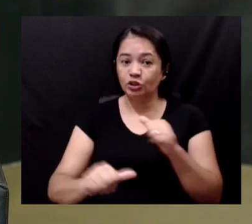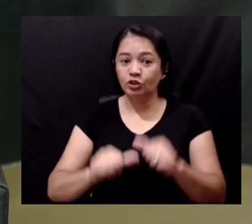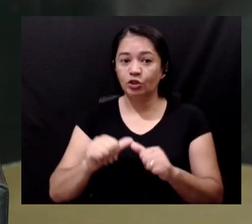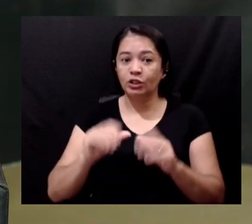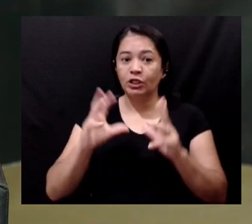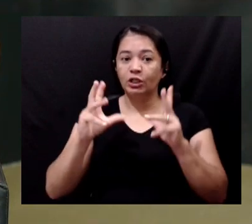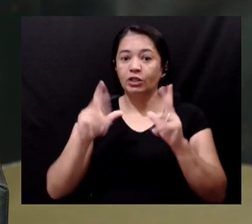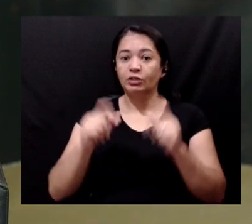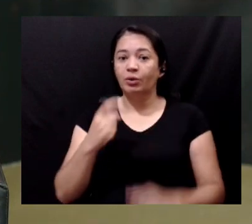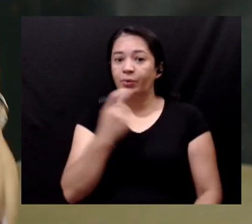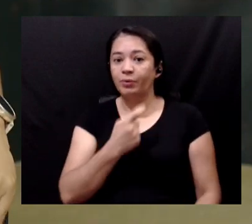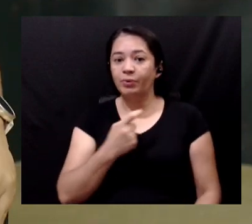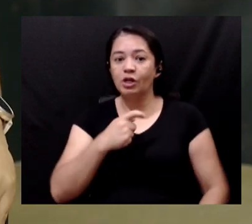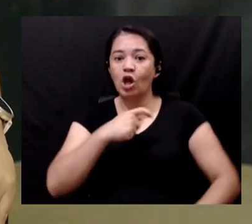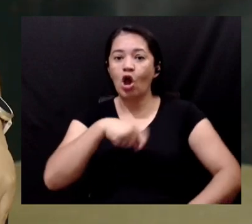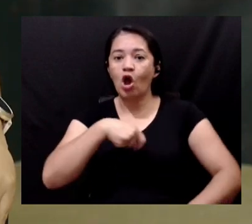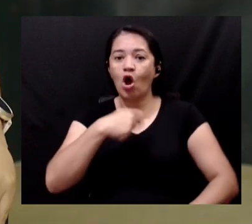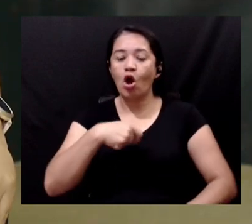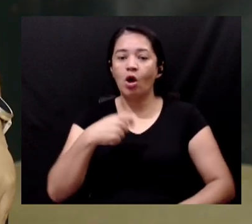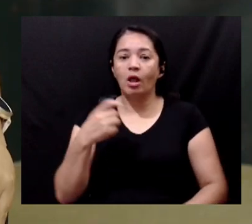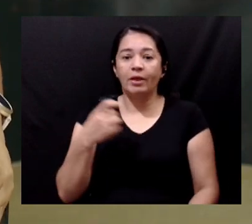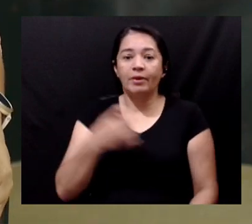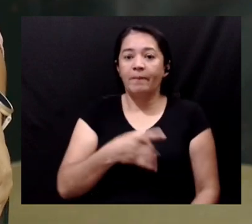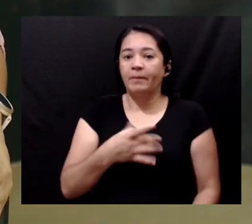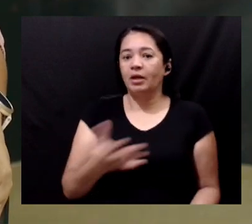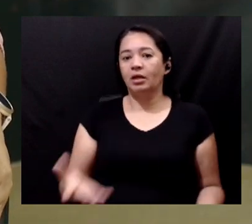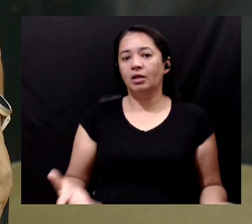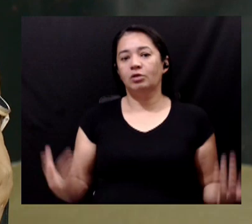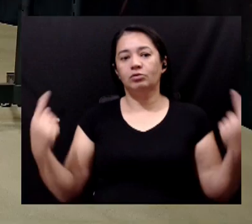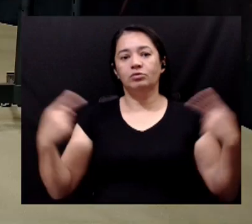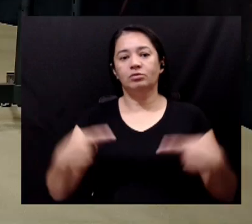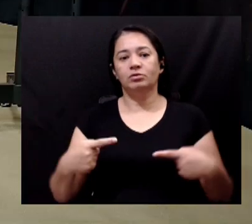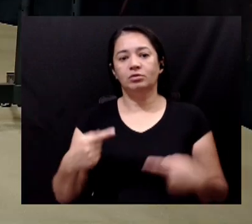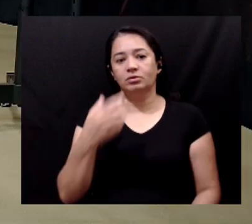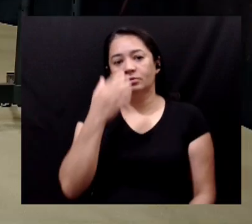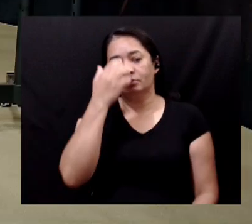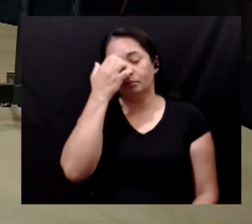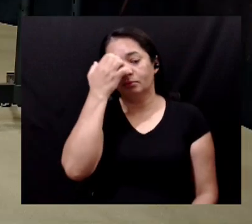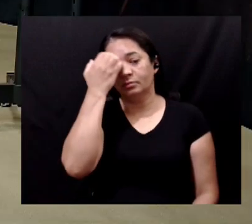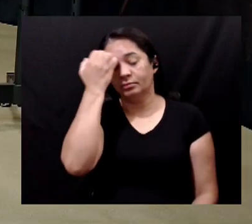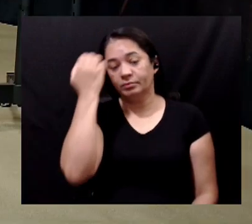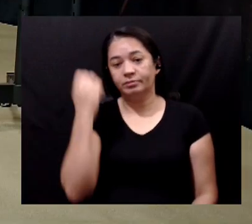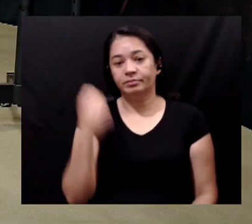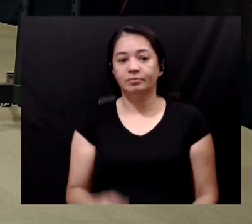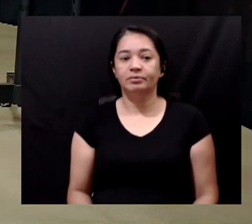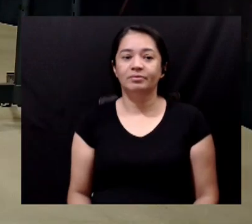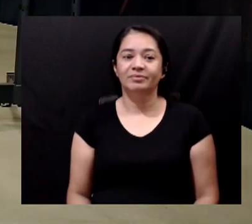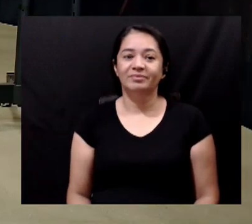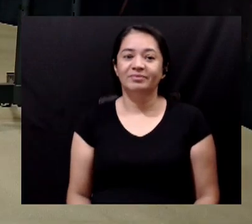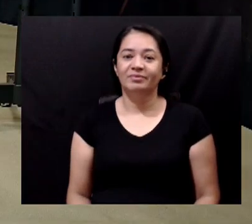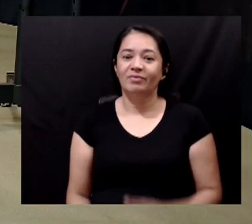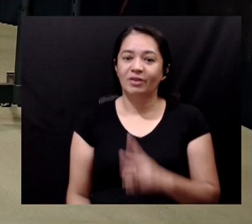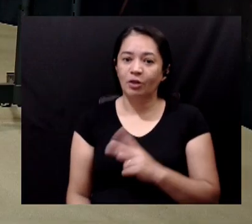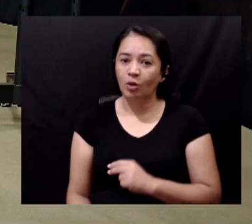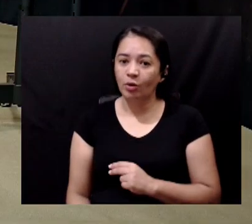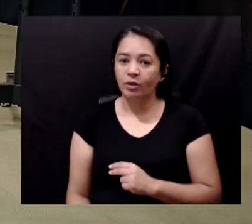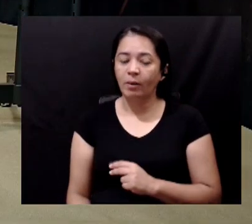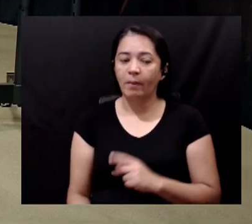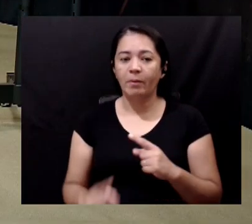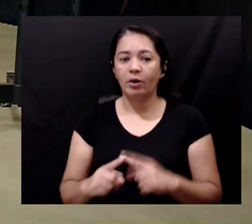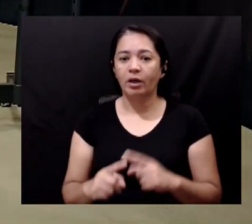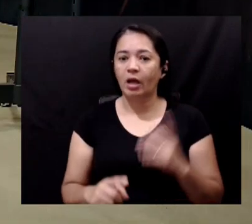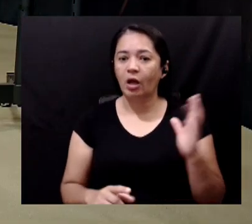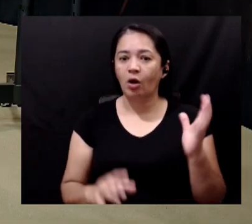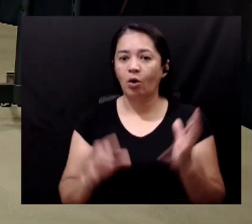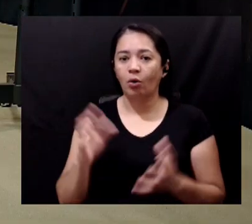de tanto medo desses desafios da internet. Olha só, Ana Lu. Nós tivemos a notícia, né, infelizmente,